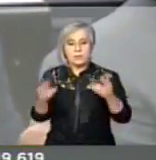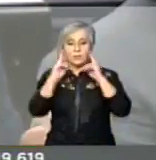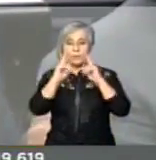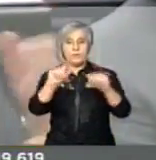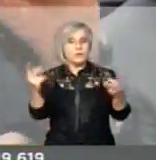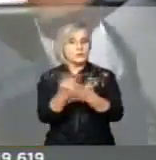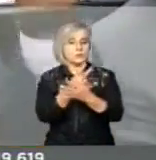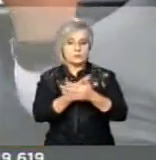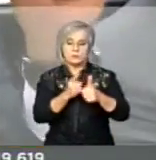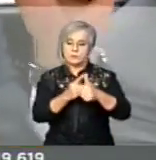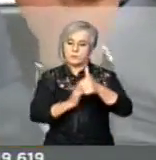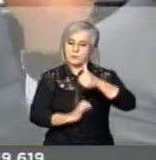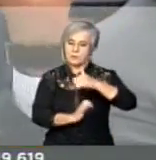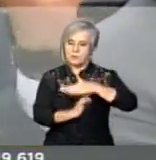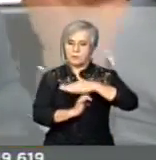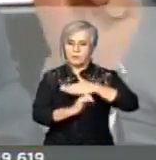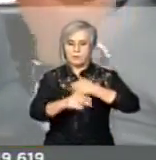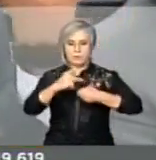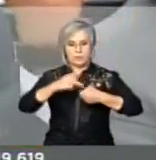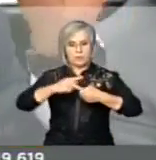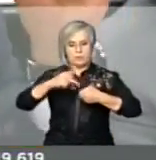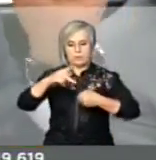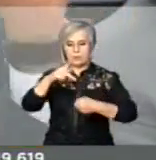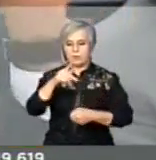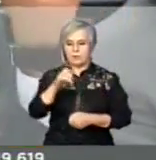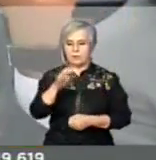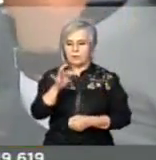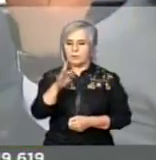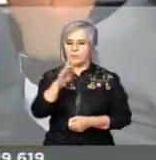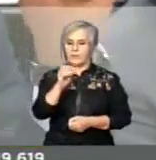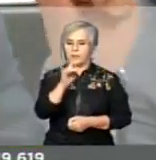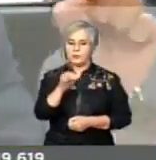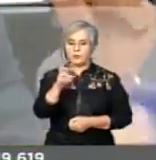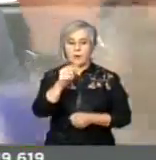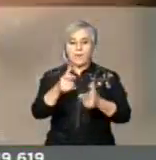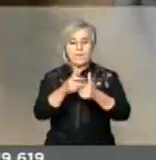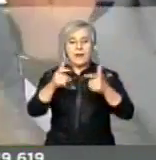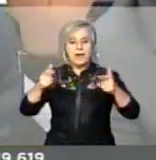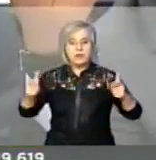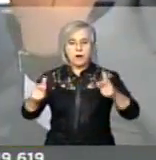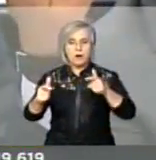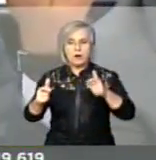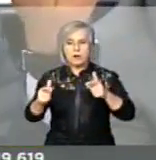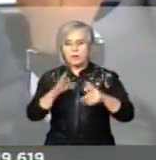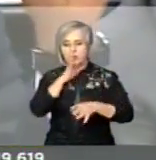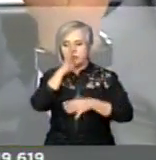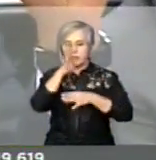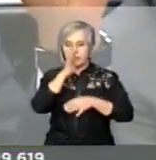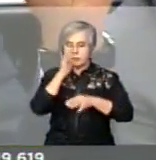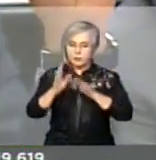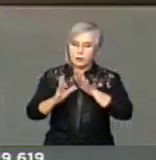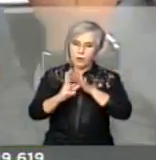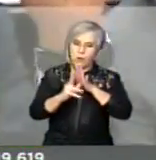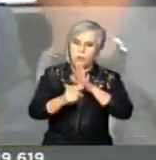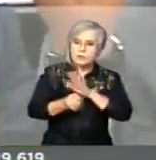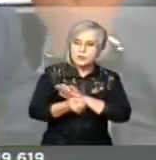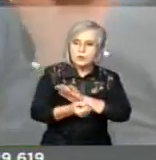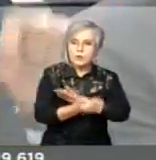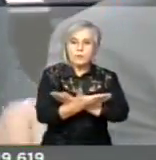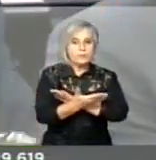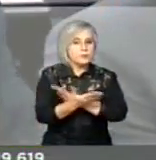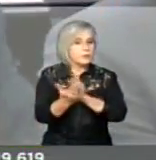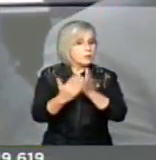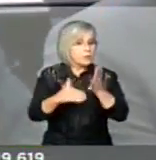da Petrobras, que é o maior escândalo de corrupção do planeta, da humanidade. Não há parâmetro em nenhum lugar do